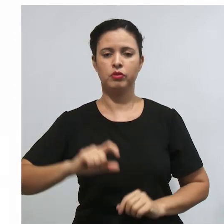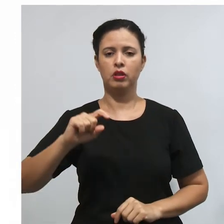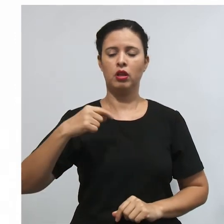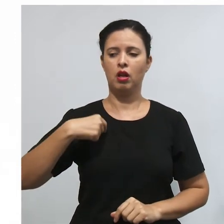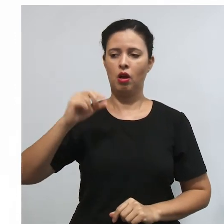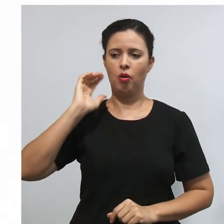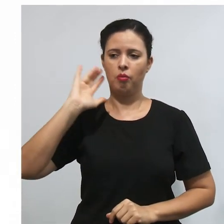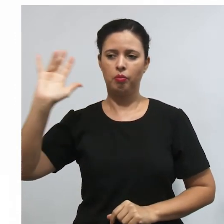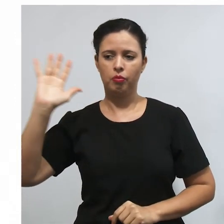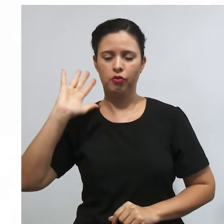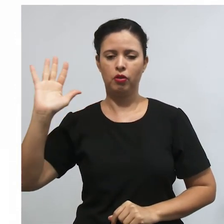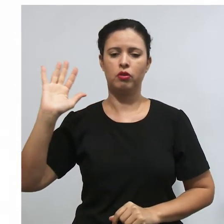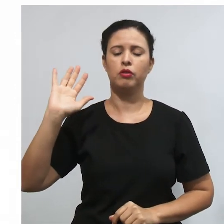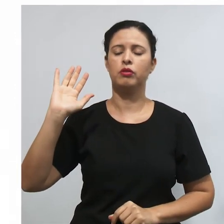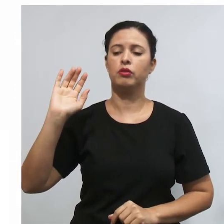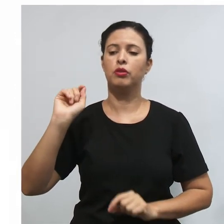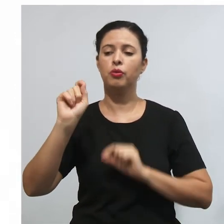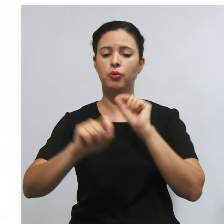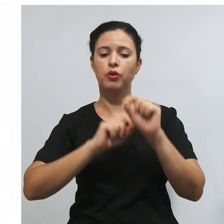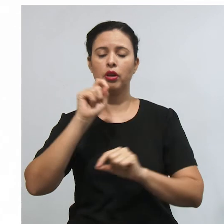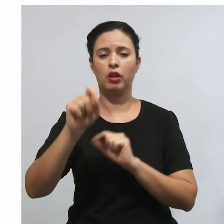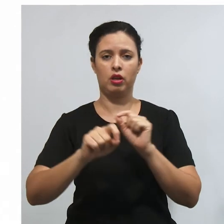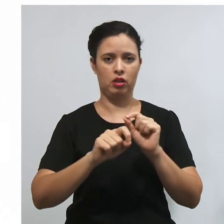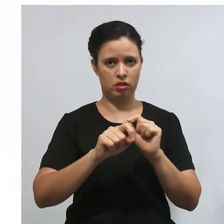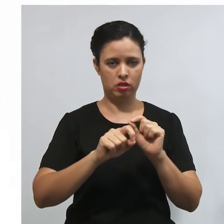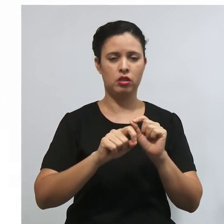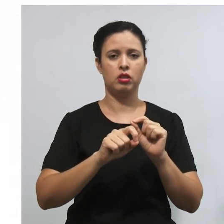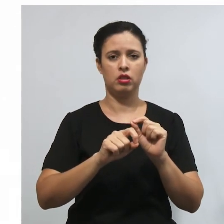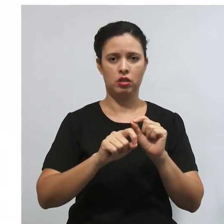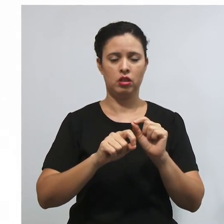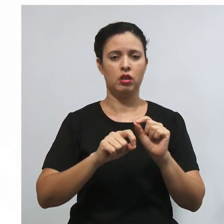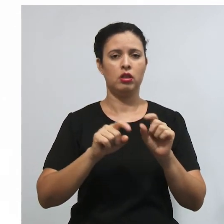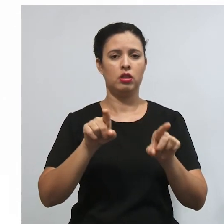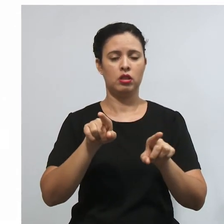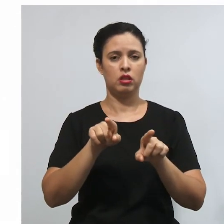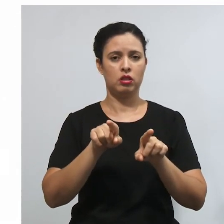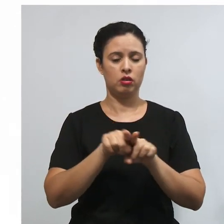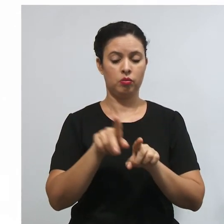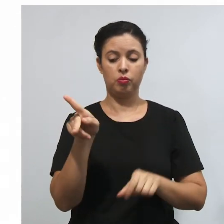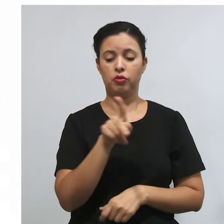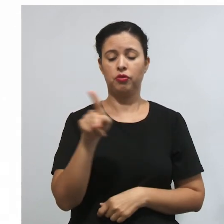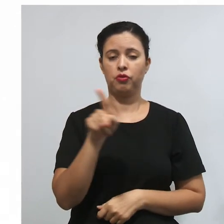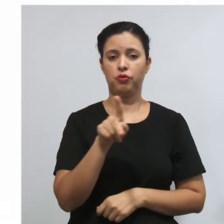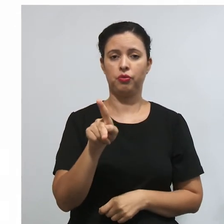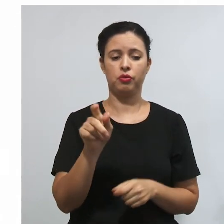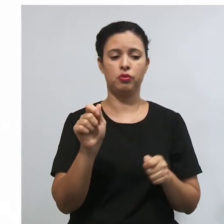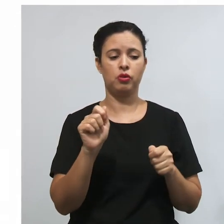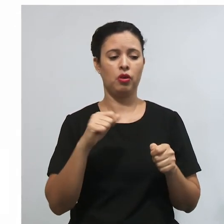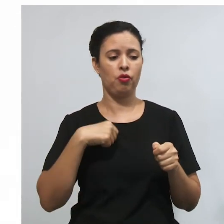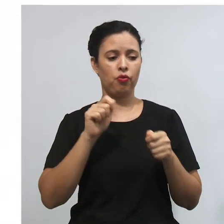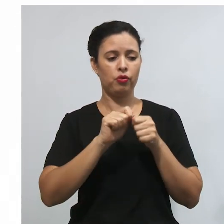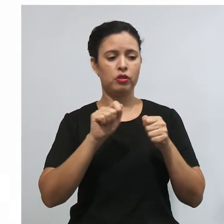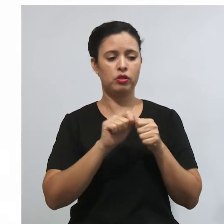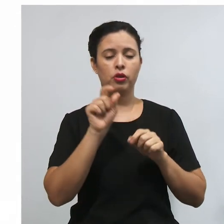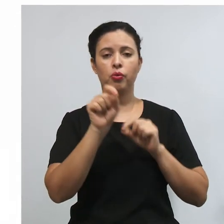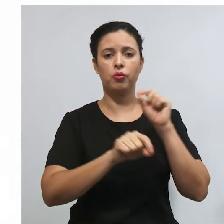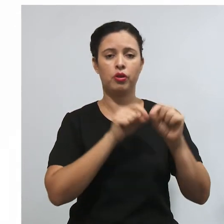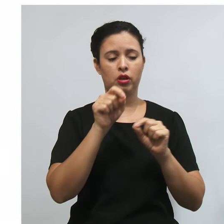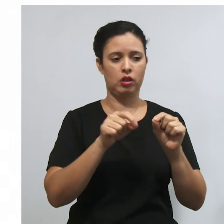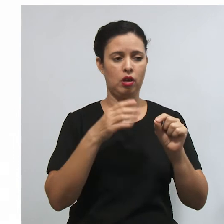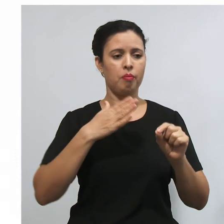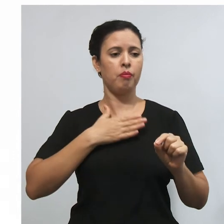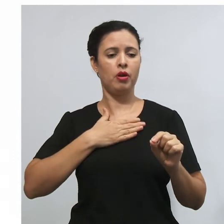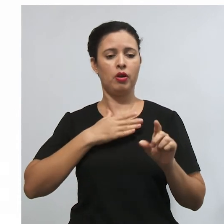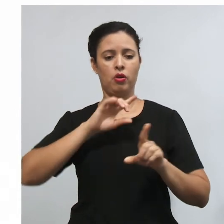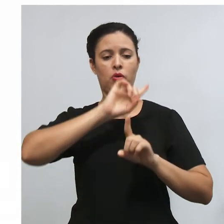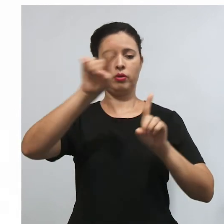político-pedagógico, profissional e as ações efetivas que o professor irá realizar na sala de aula, por meio de